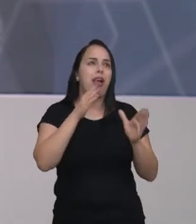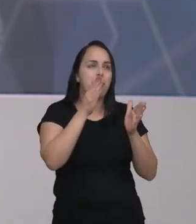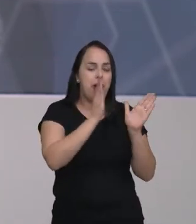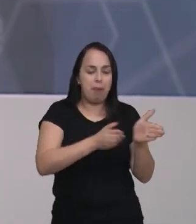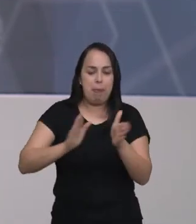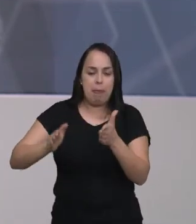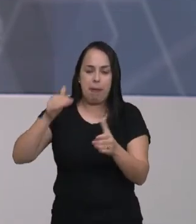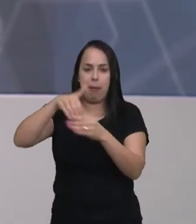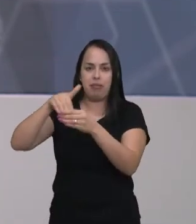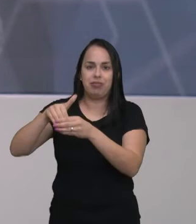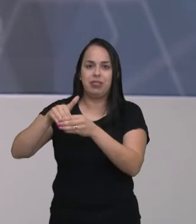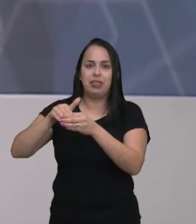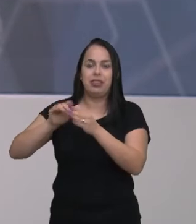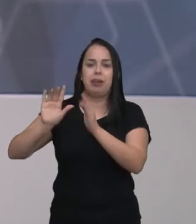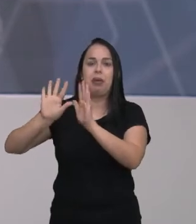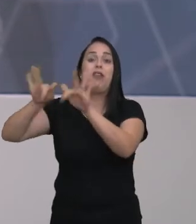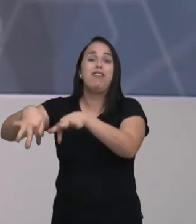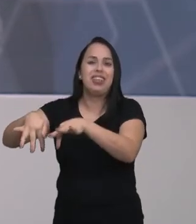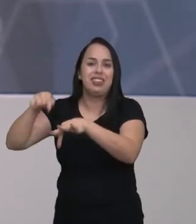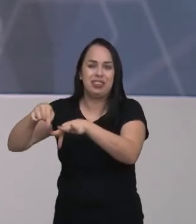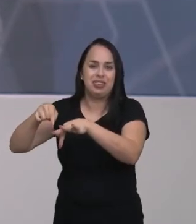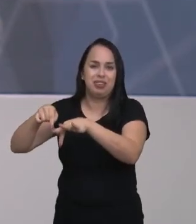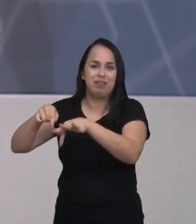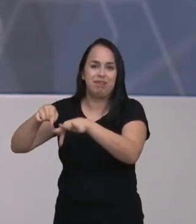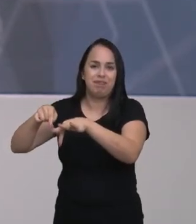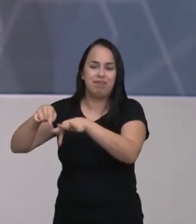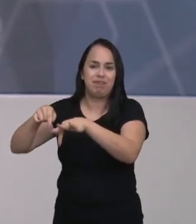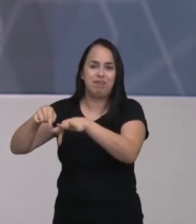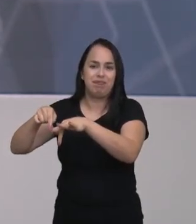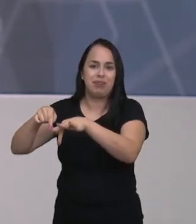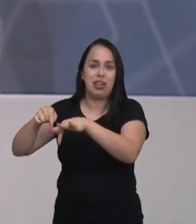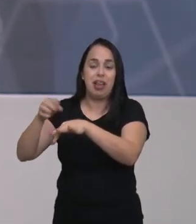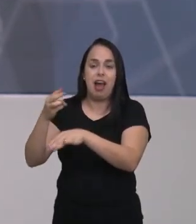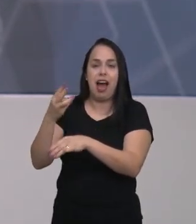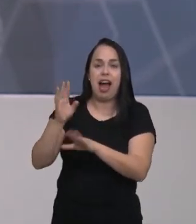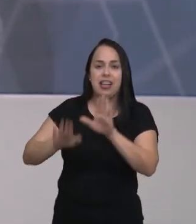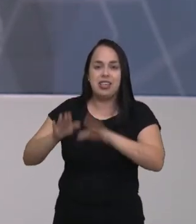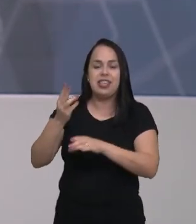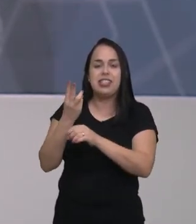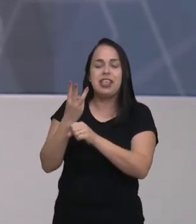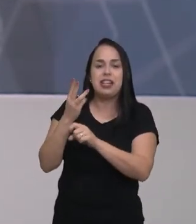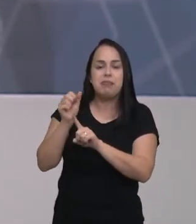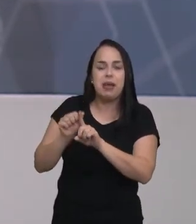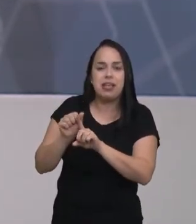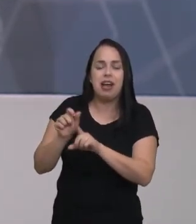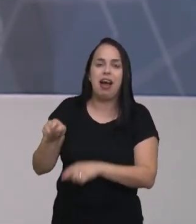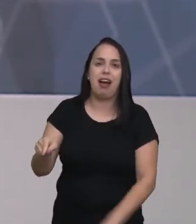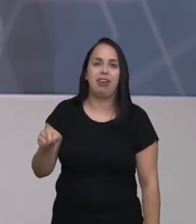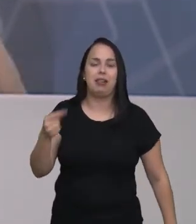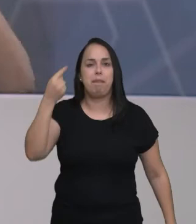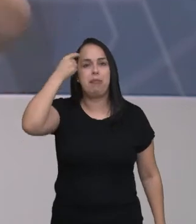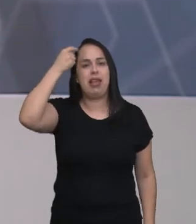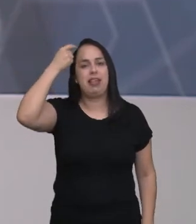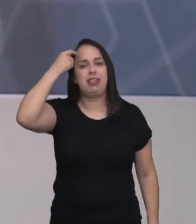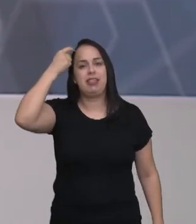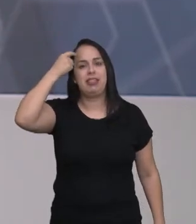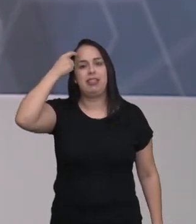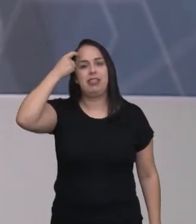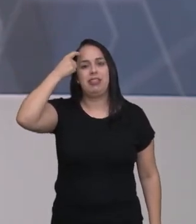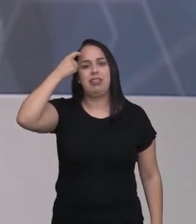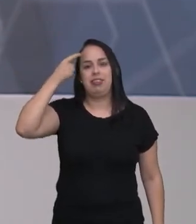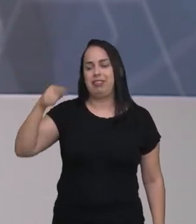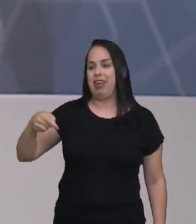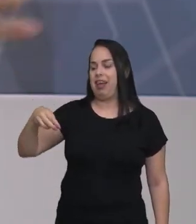eu chegava lá no final do processo todo, que ficava 3 meses, quando ia esticar mais 6 meses, o pessoal falava, não, a MRV